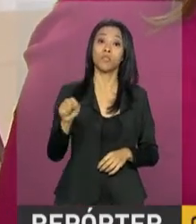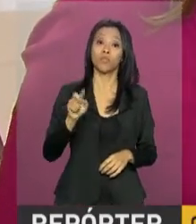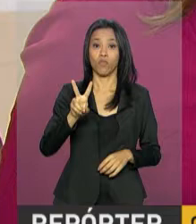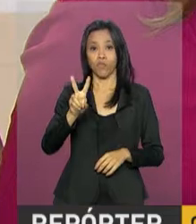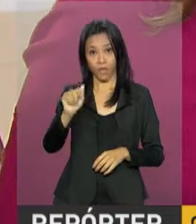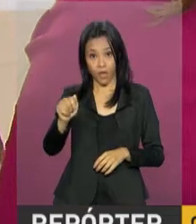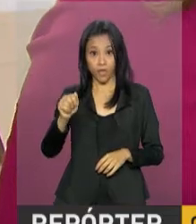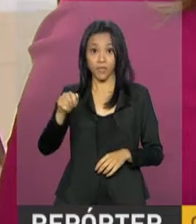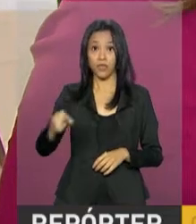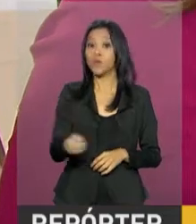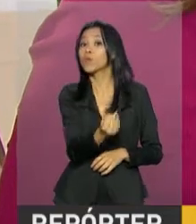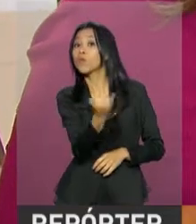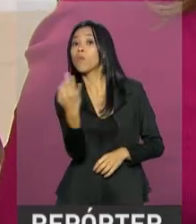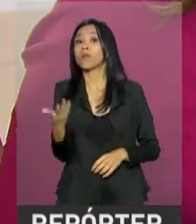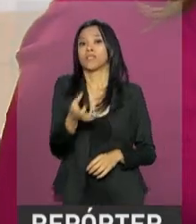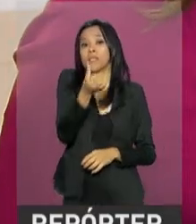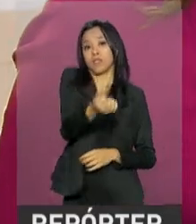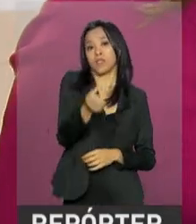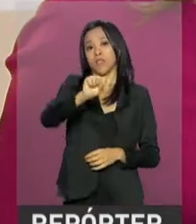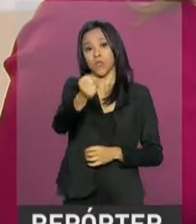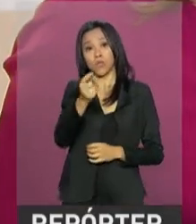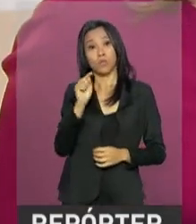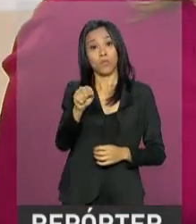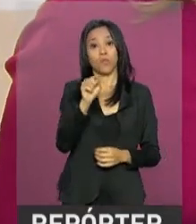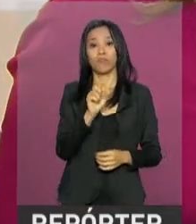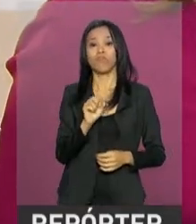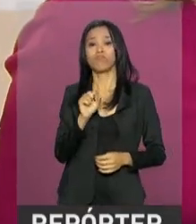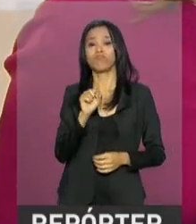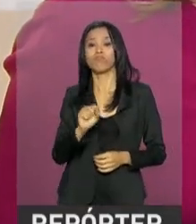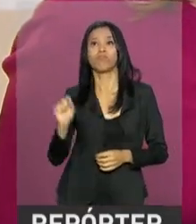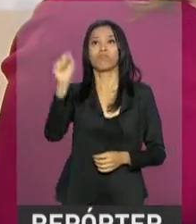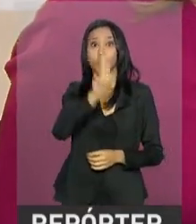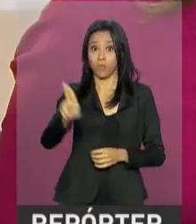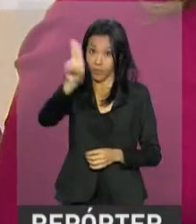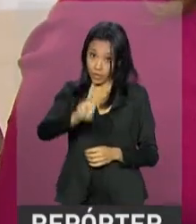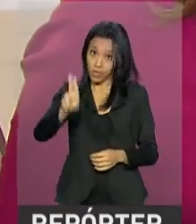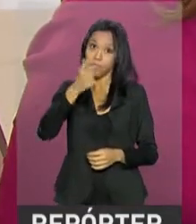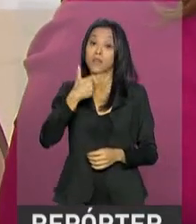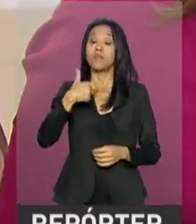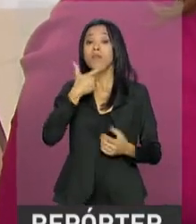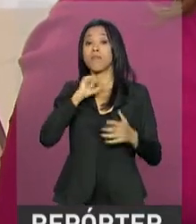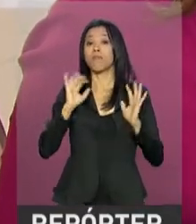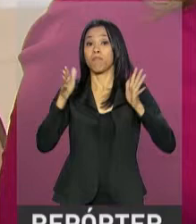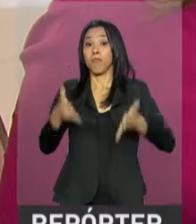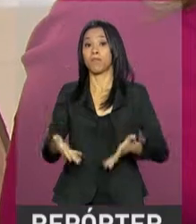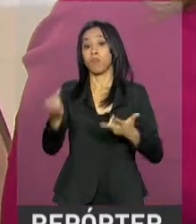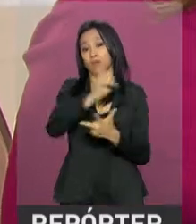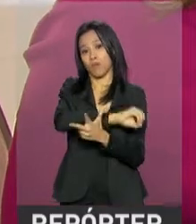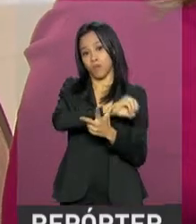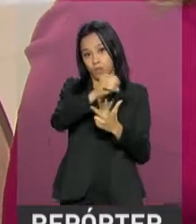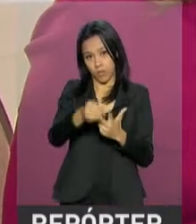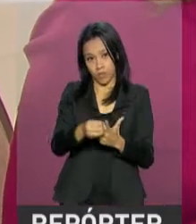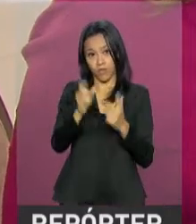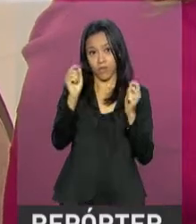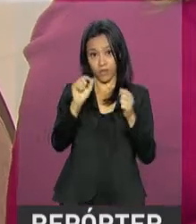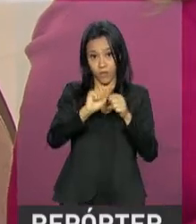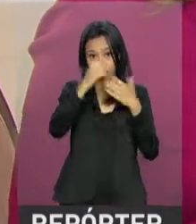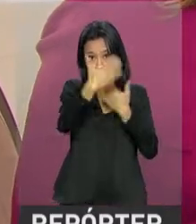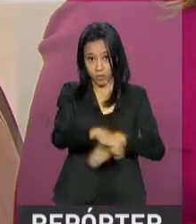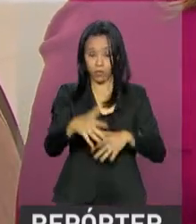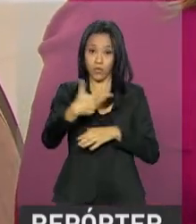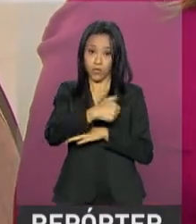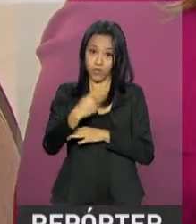instituições pode concorrer quem fez o exame nacional do ensino médio em 2017 e tirou a nota da redação